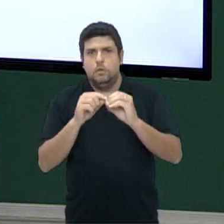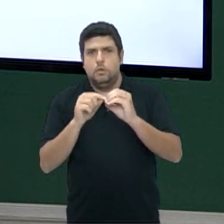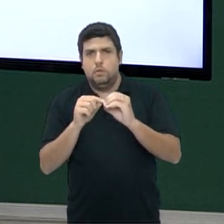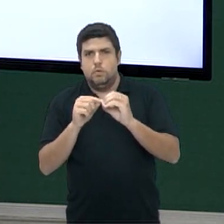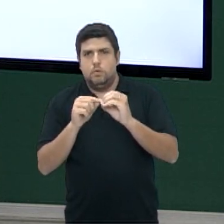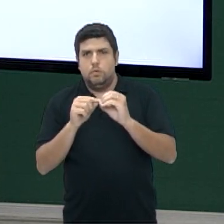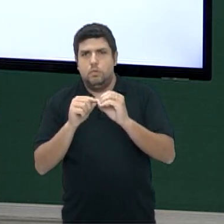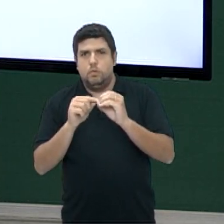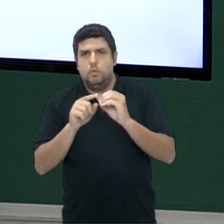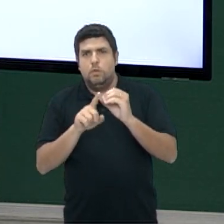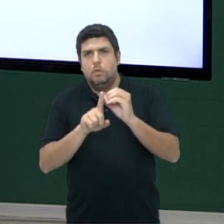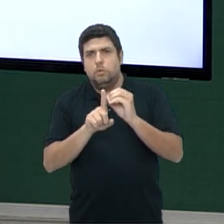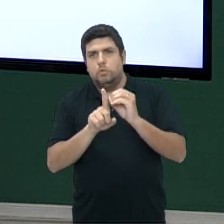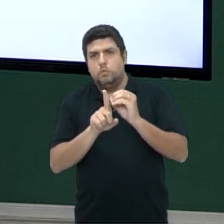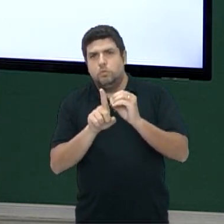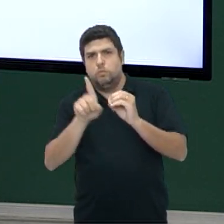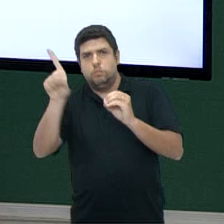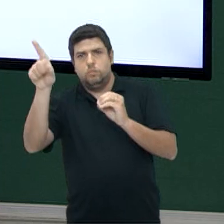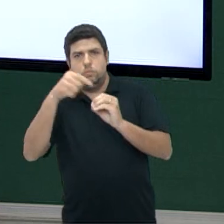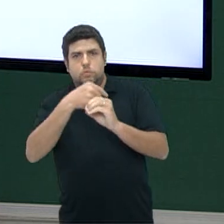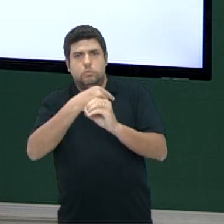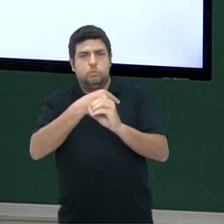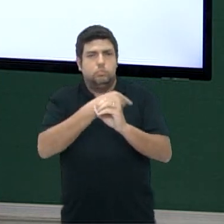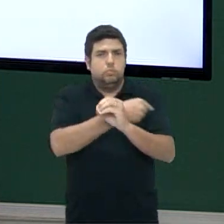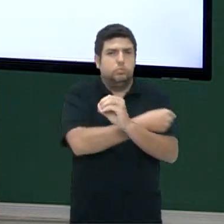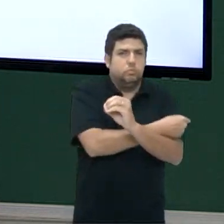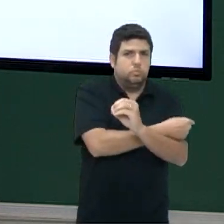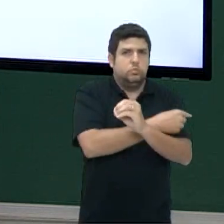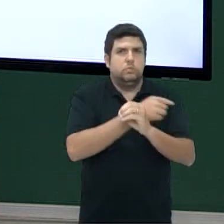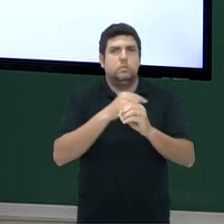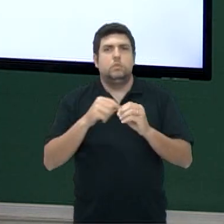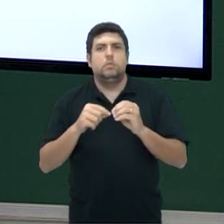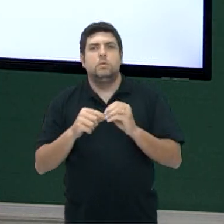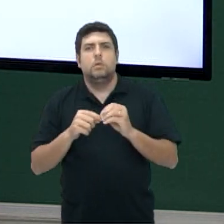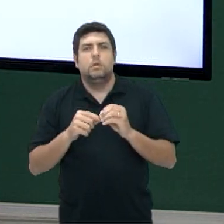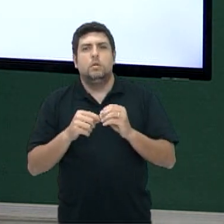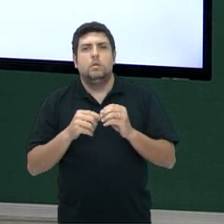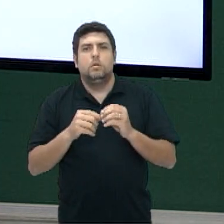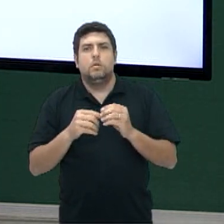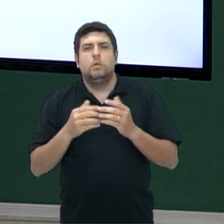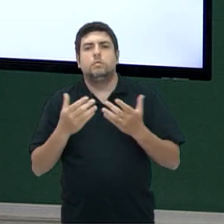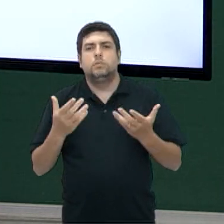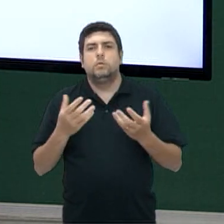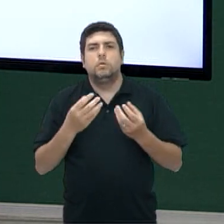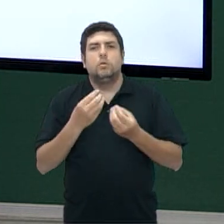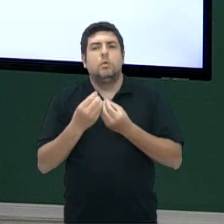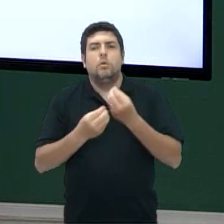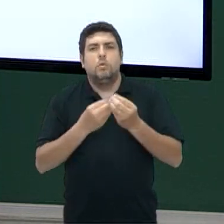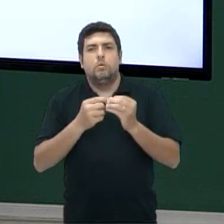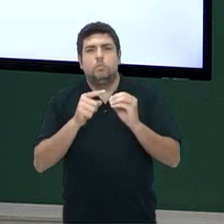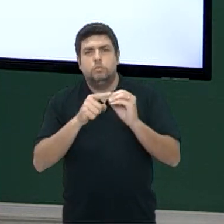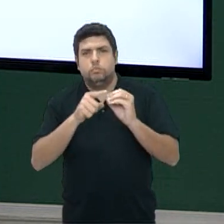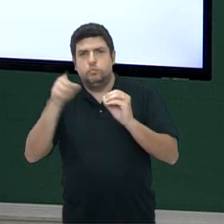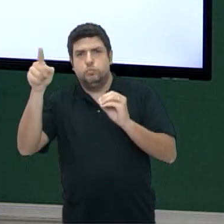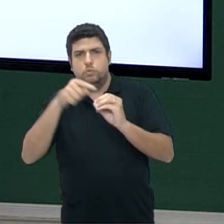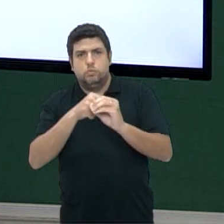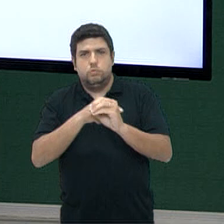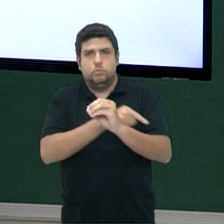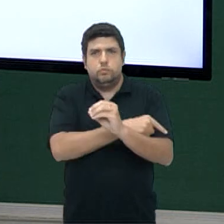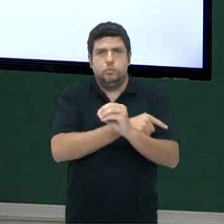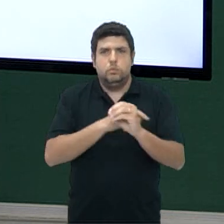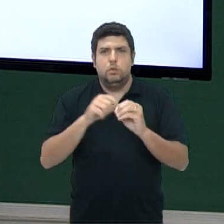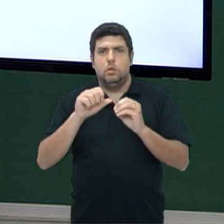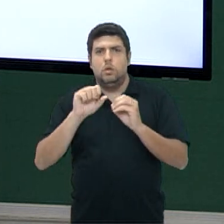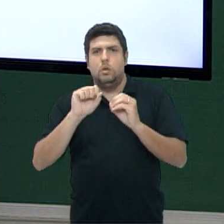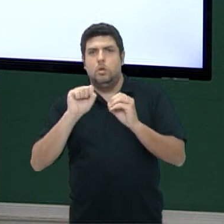Está na mesma direção, mas no sentido oposto, certo? Que seria esse 8 aqui, ou seja, 8 nessa